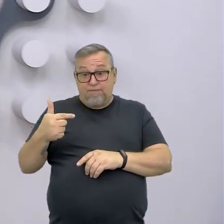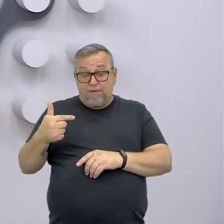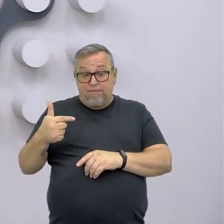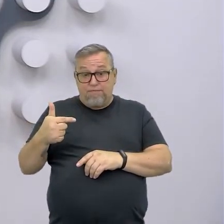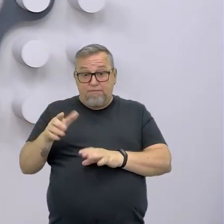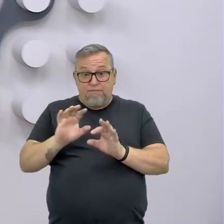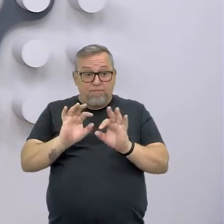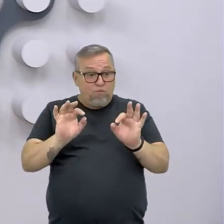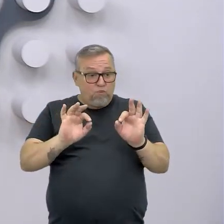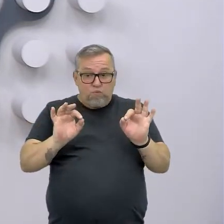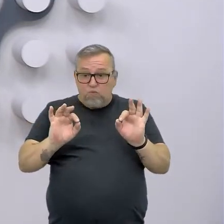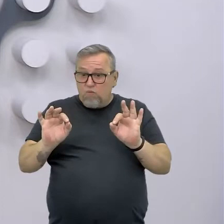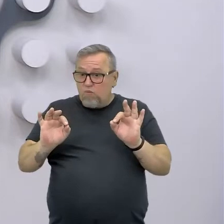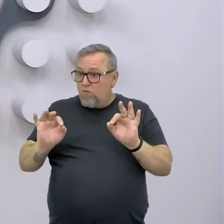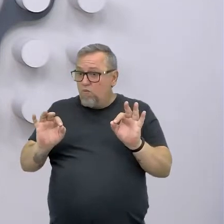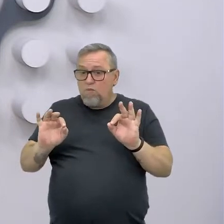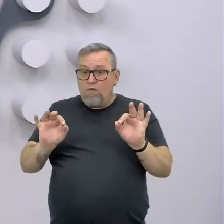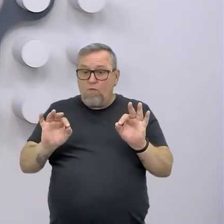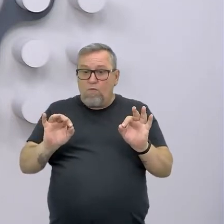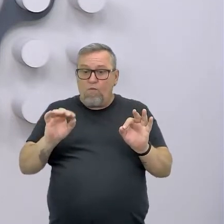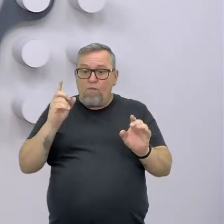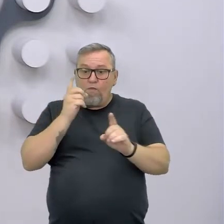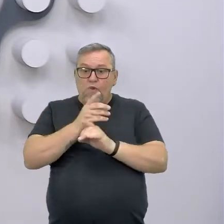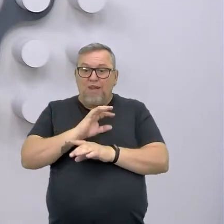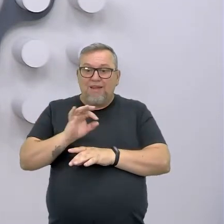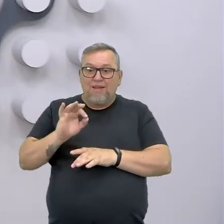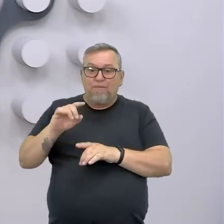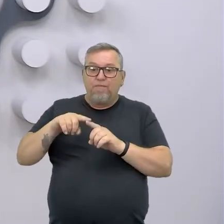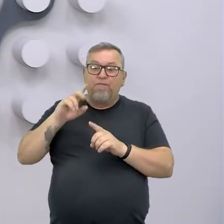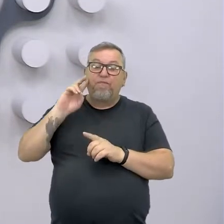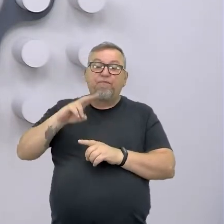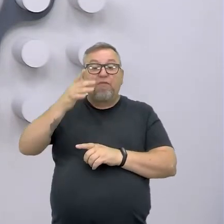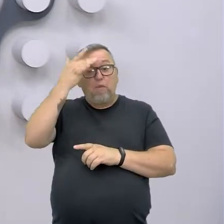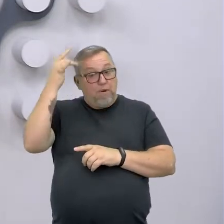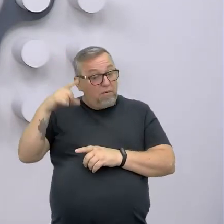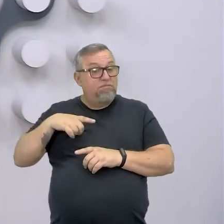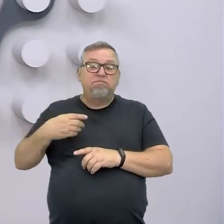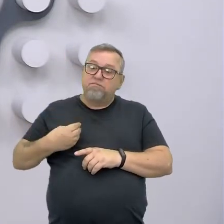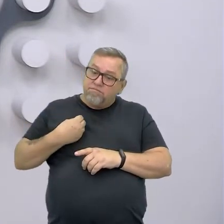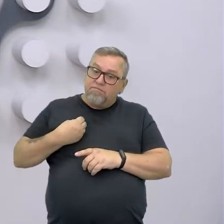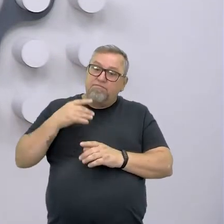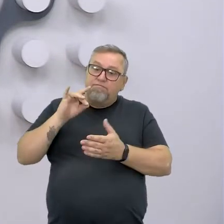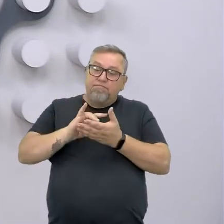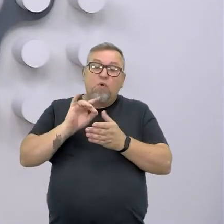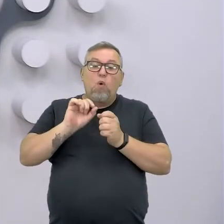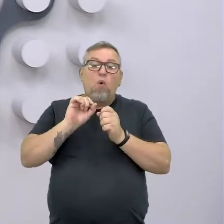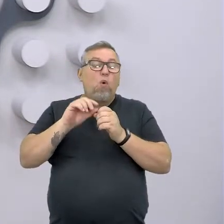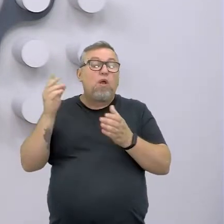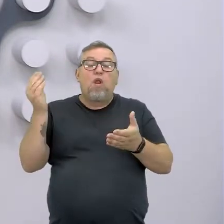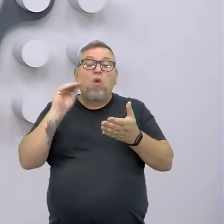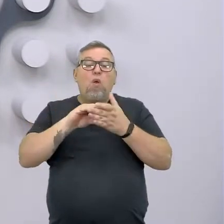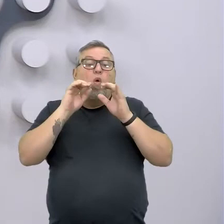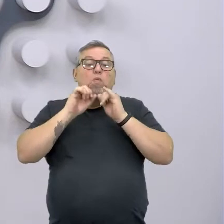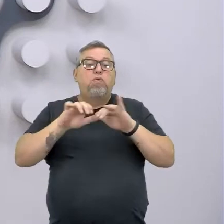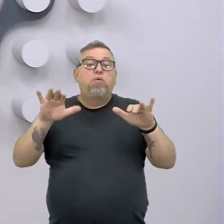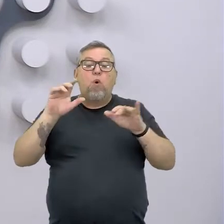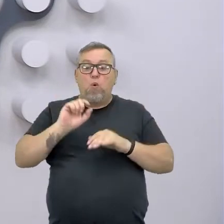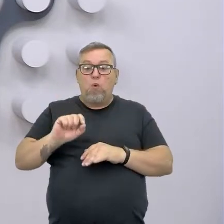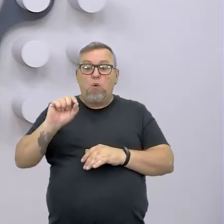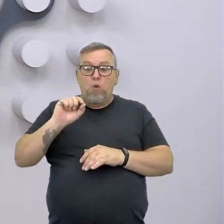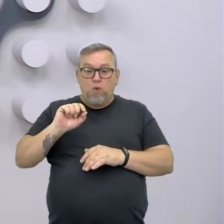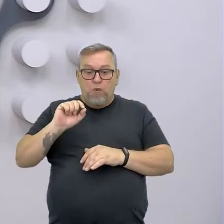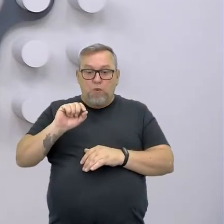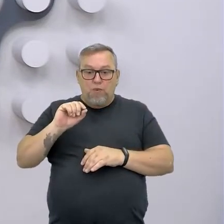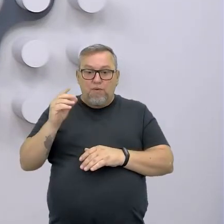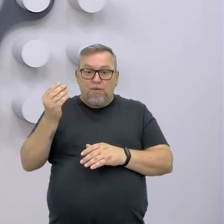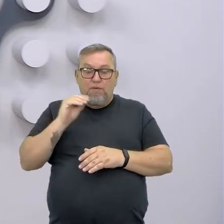Ou se ele existe ou não existe, se esse pesquisador existe de fato, o que ele publicou realmente, né? Então, você